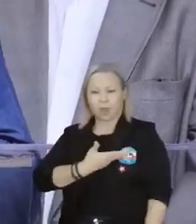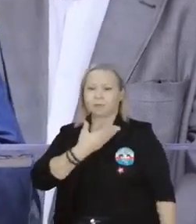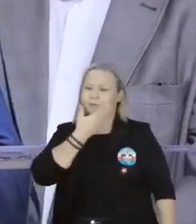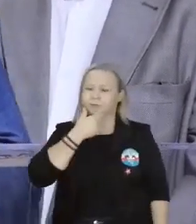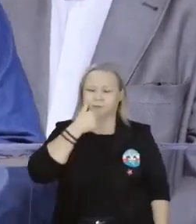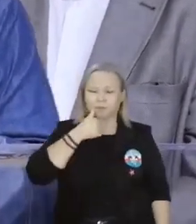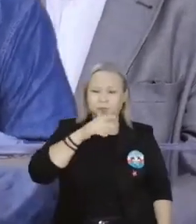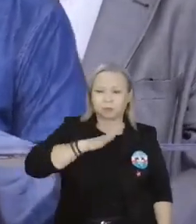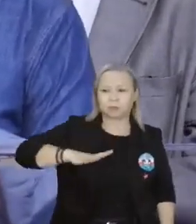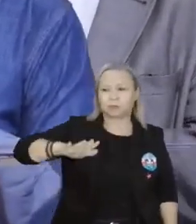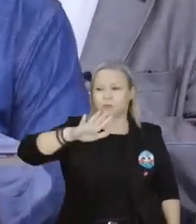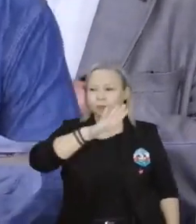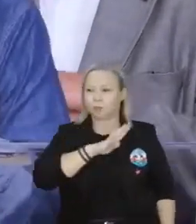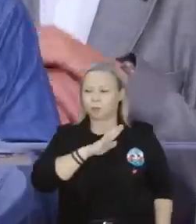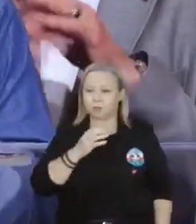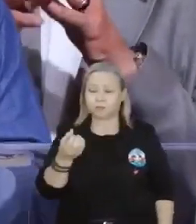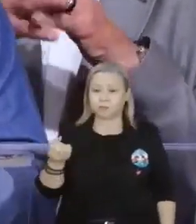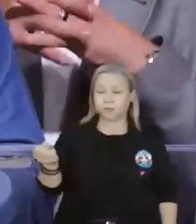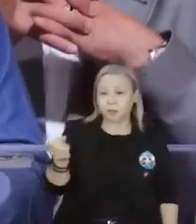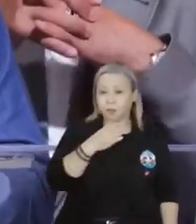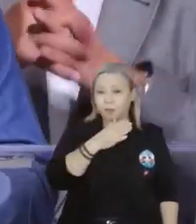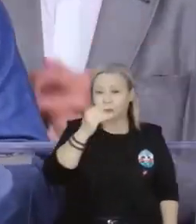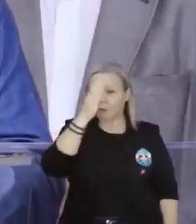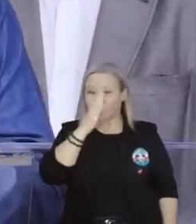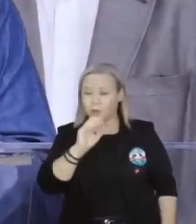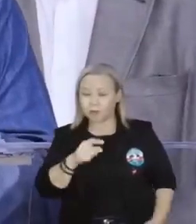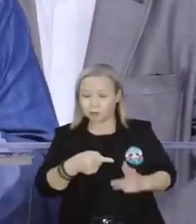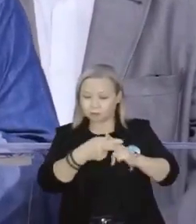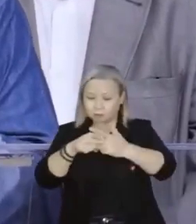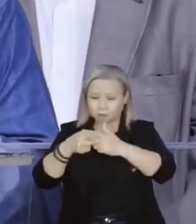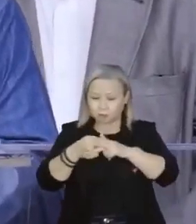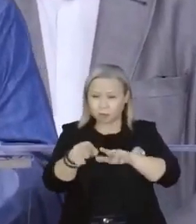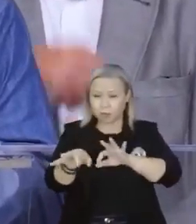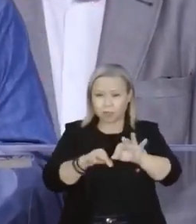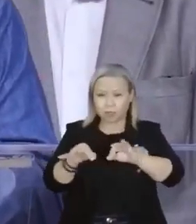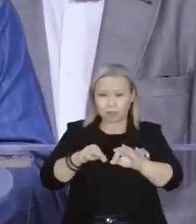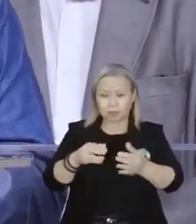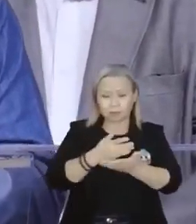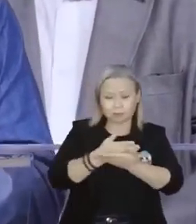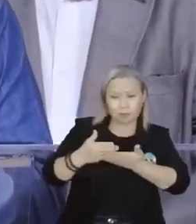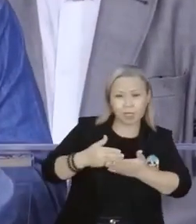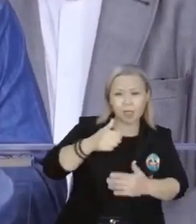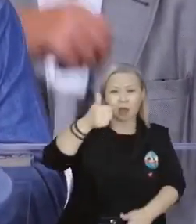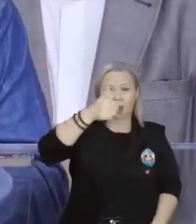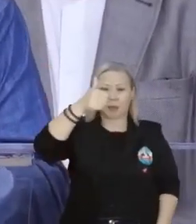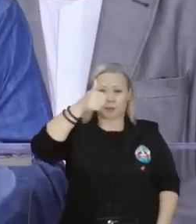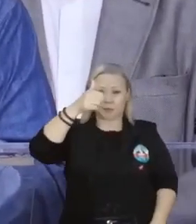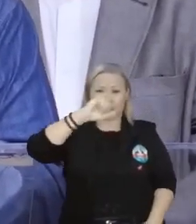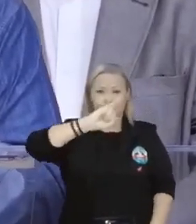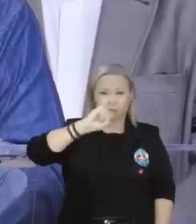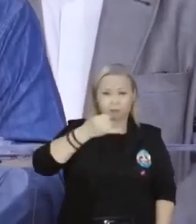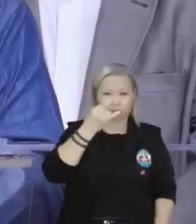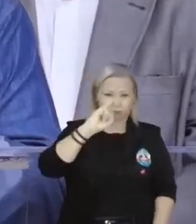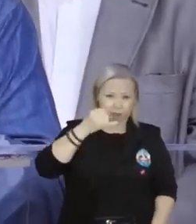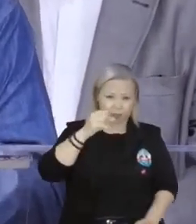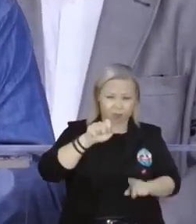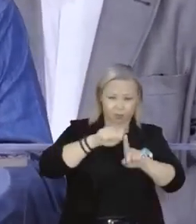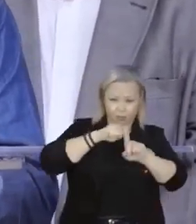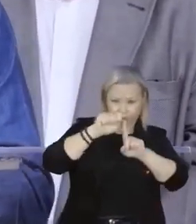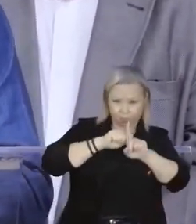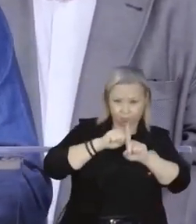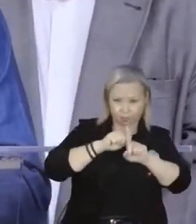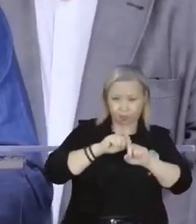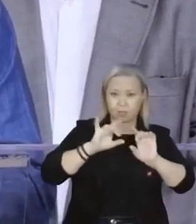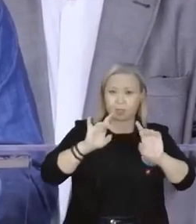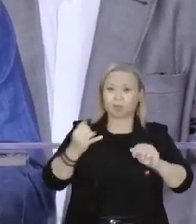novo Brasil que queremos construir a partir de 1º de janeiro não interessa apenas ao povo brasileiro, mas a todas